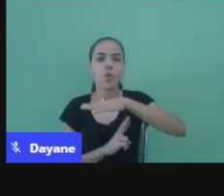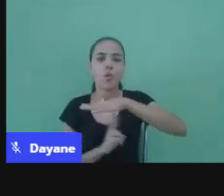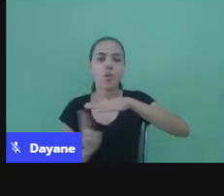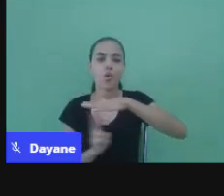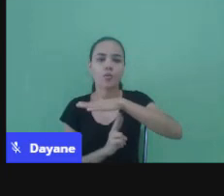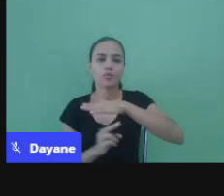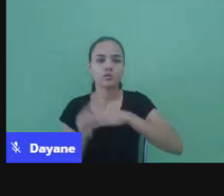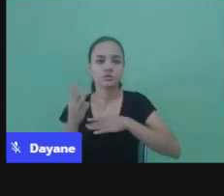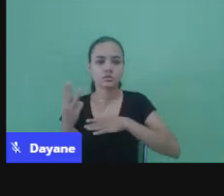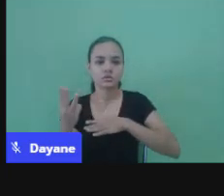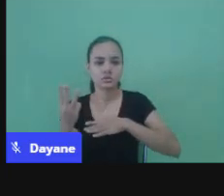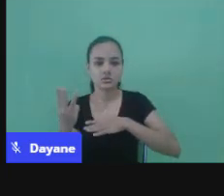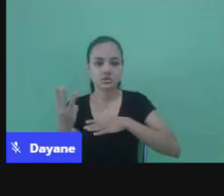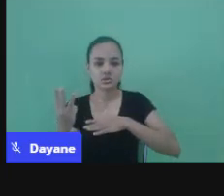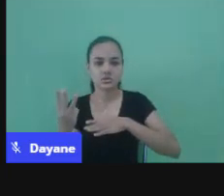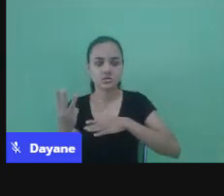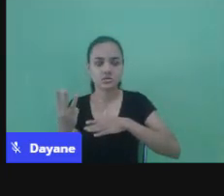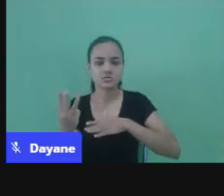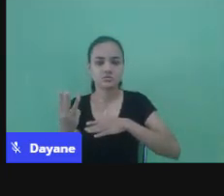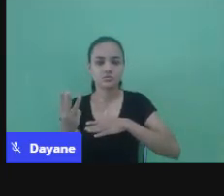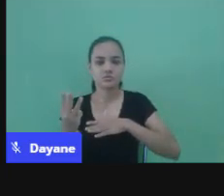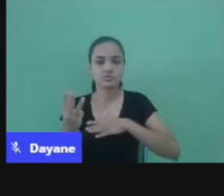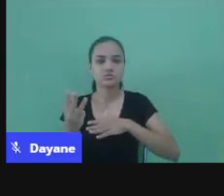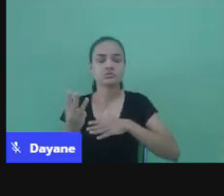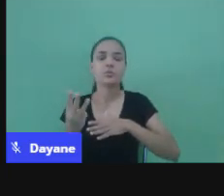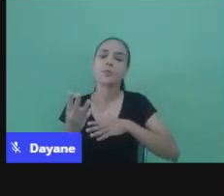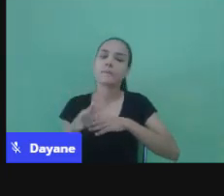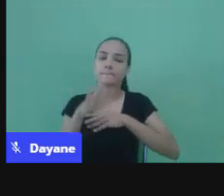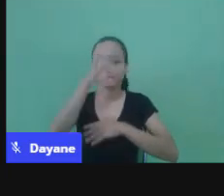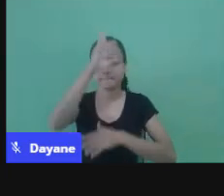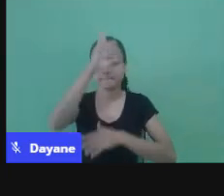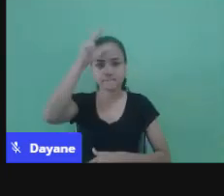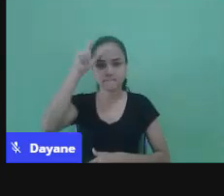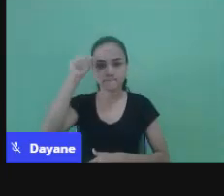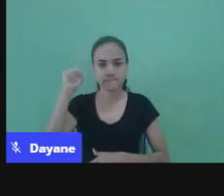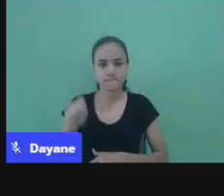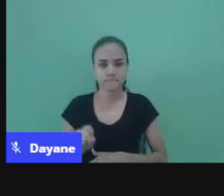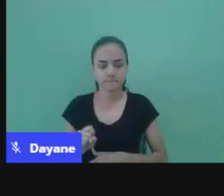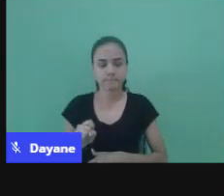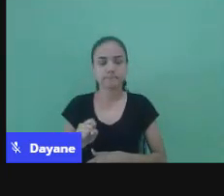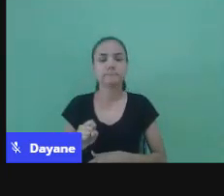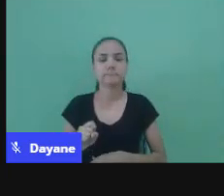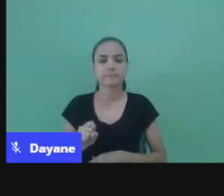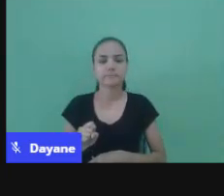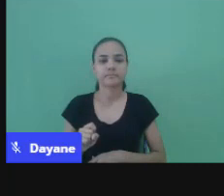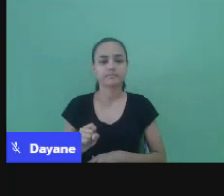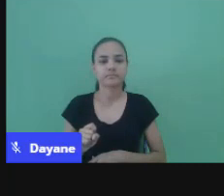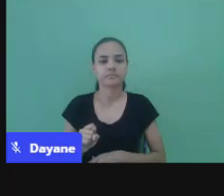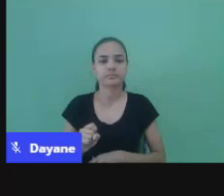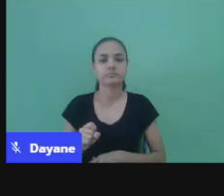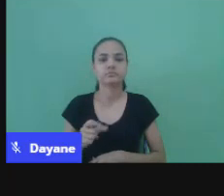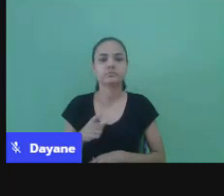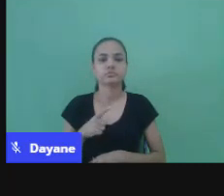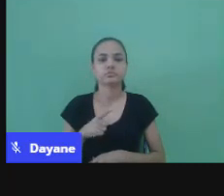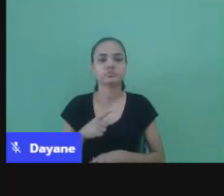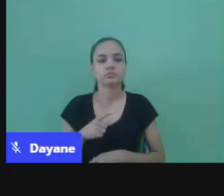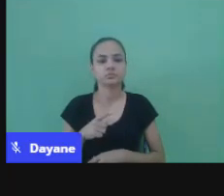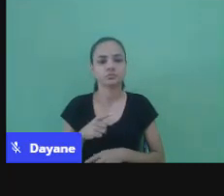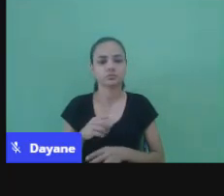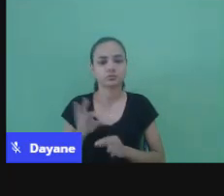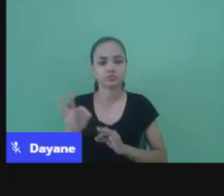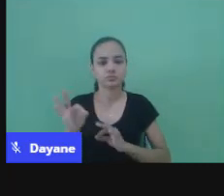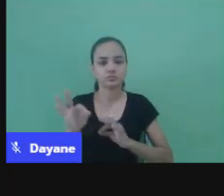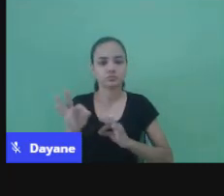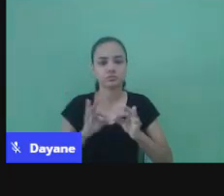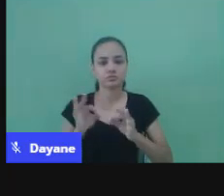A gente colocou esses coletes, né, nos tamanduás, para entender o movimento dos animais